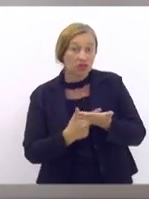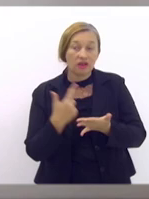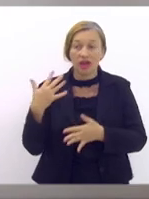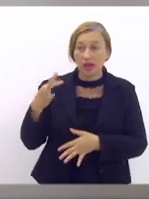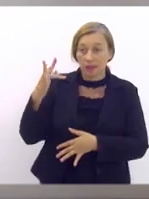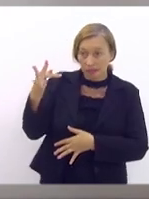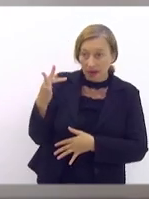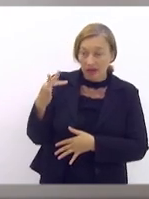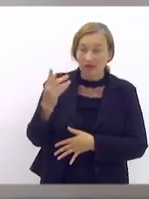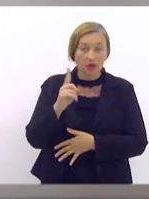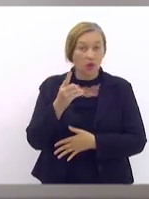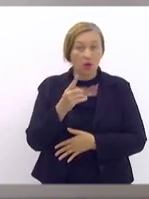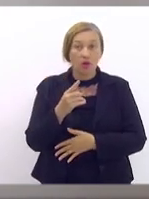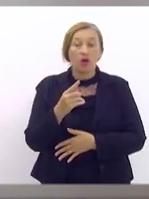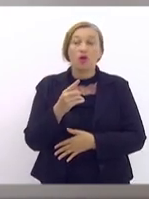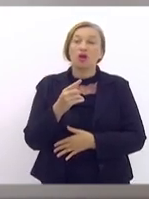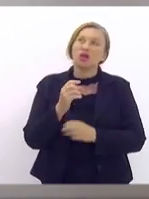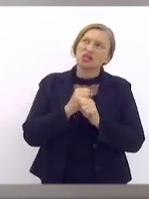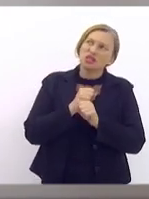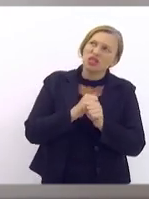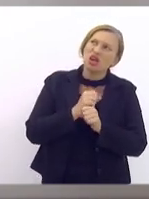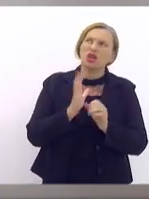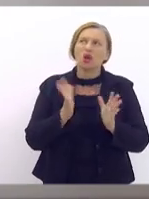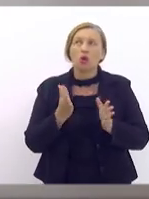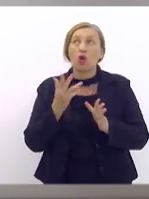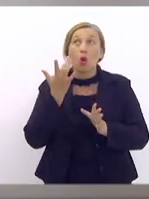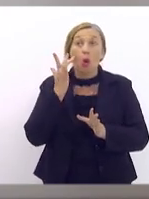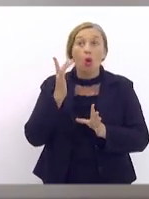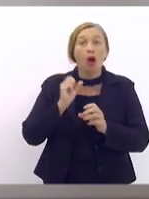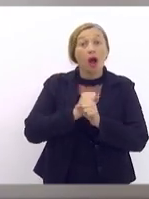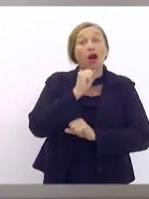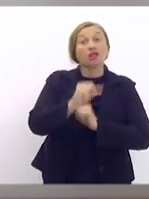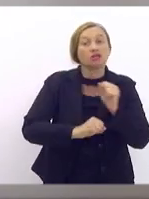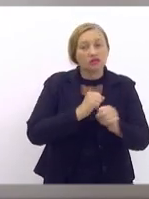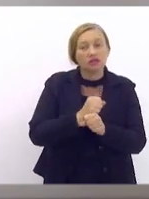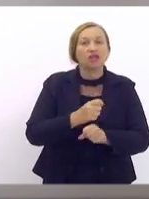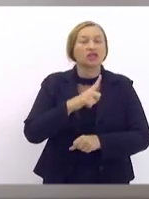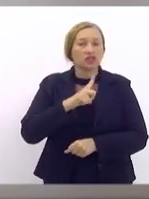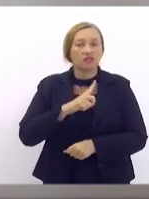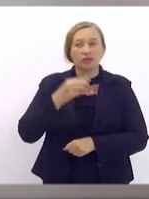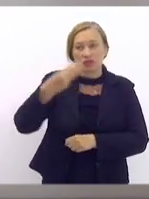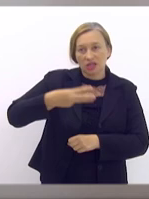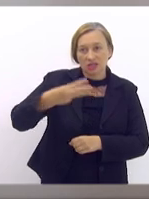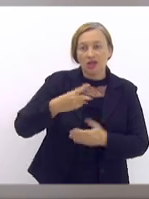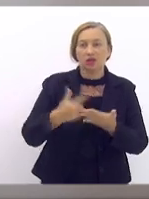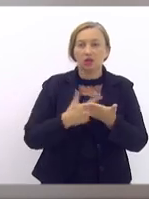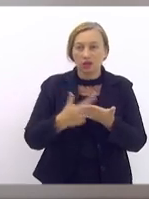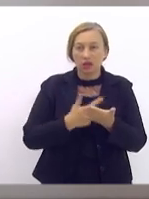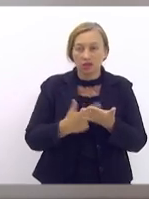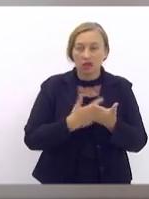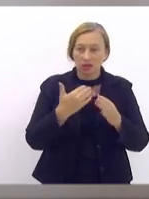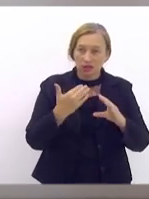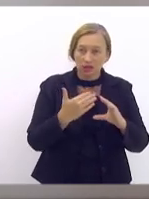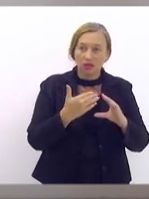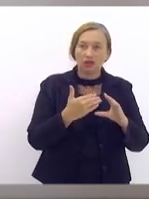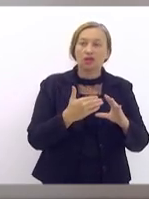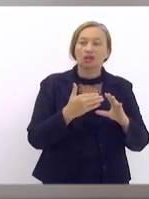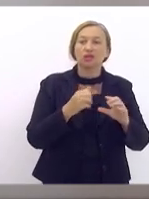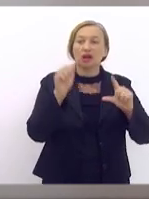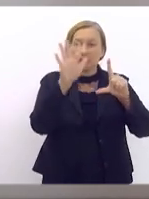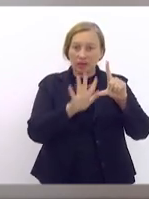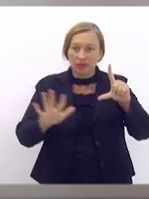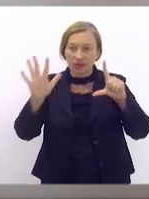breve, provavelmente ainda este ano, ou no máximo no começo do ano que vem, nós teremos uma terceira edição, que vai estar disponível para venda na plataforma,